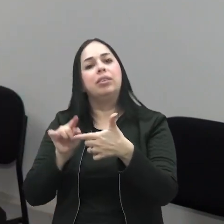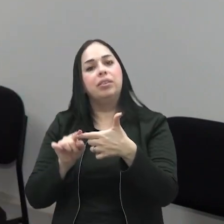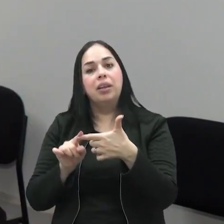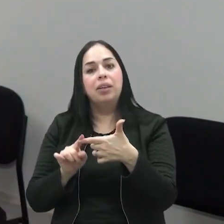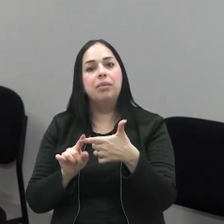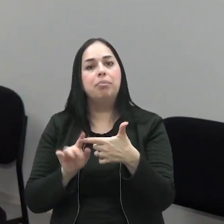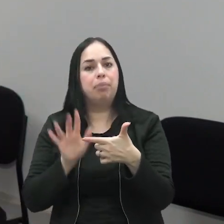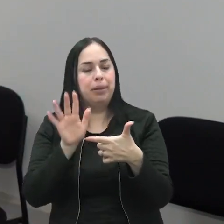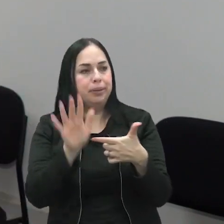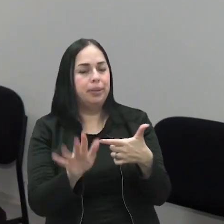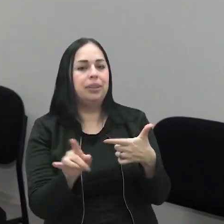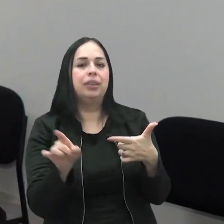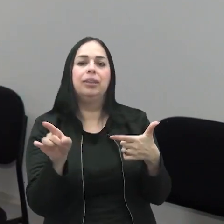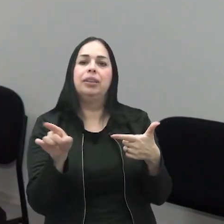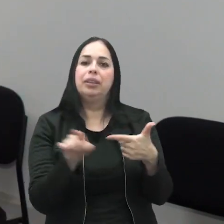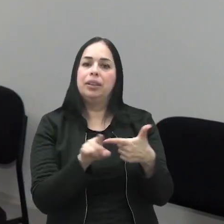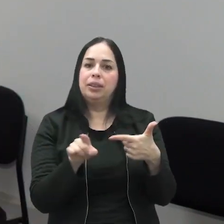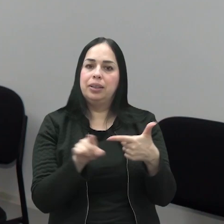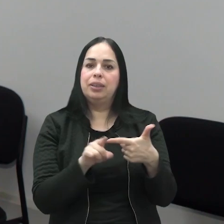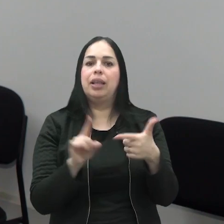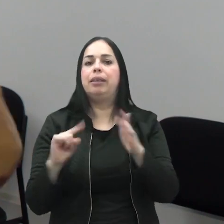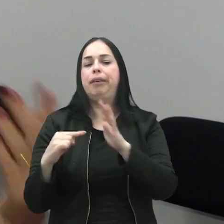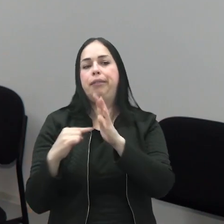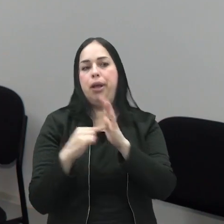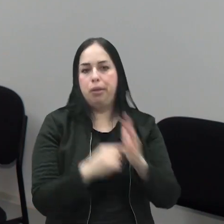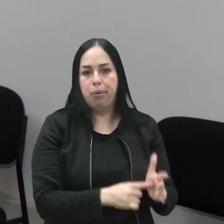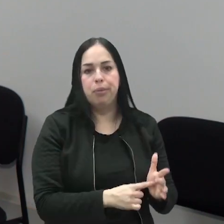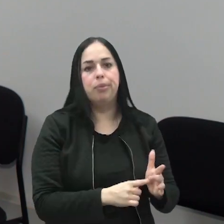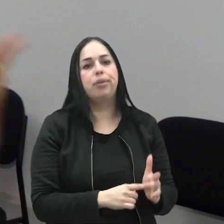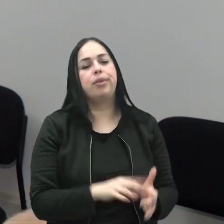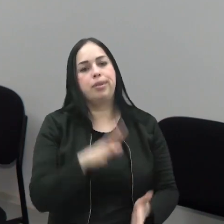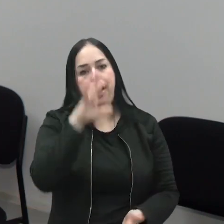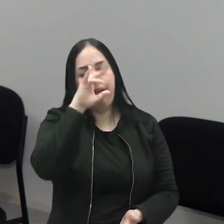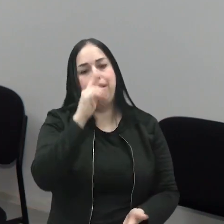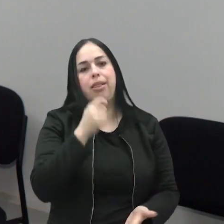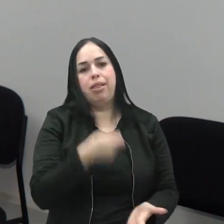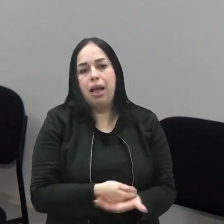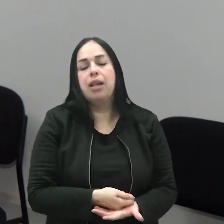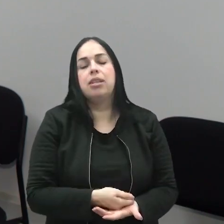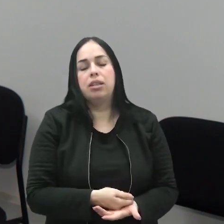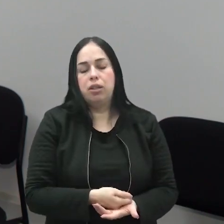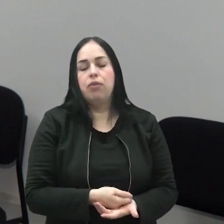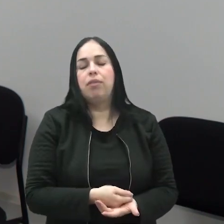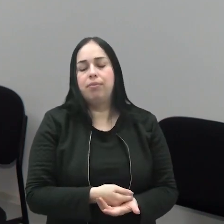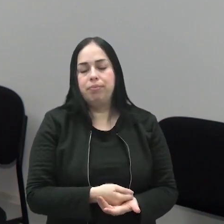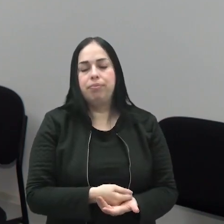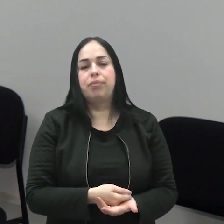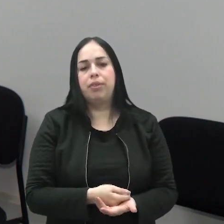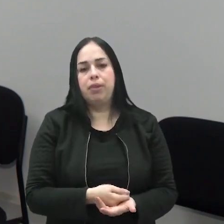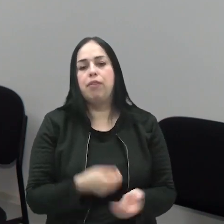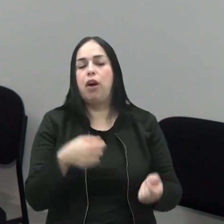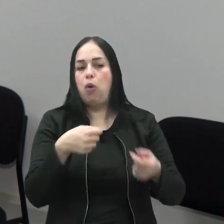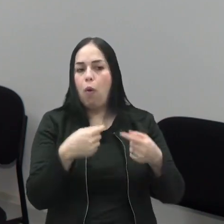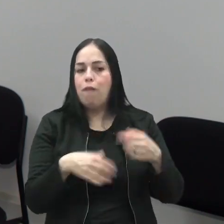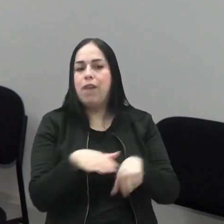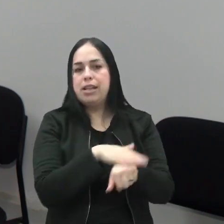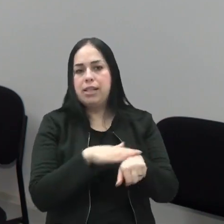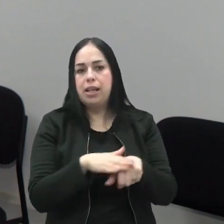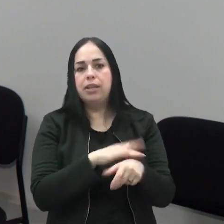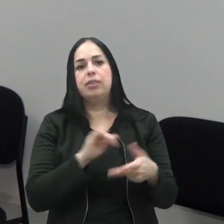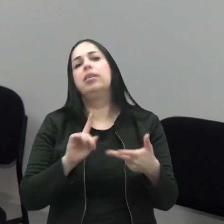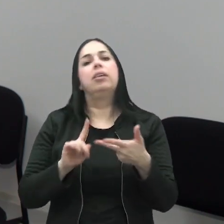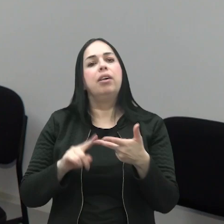que nós vamos abordar na Comissão de Educação profundamente. Mas nós temos denúncias que com certeza nós traremos para a